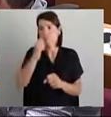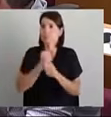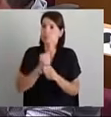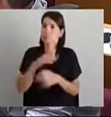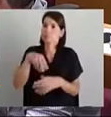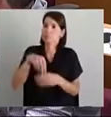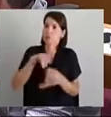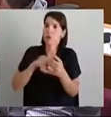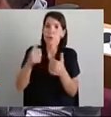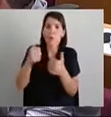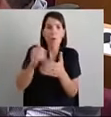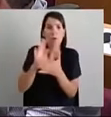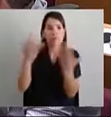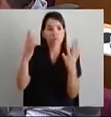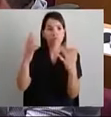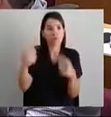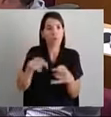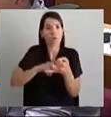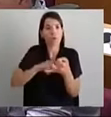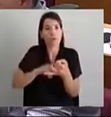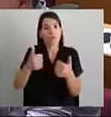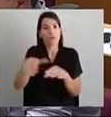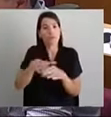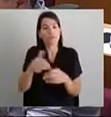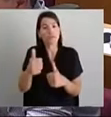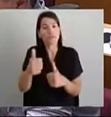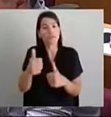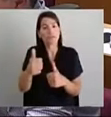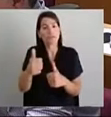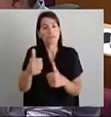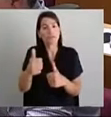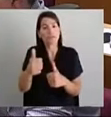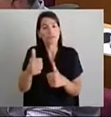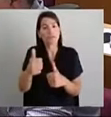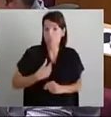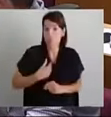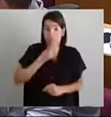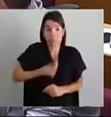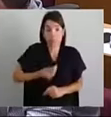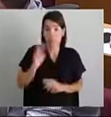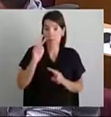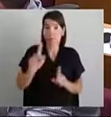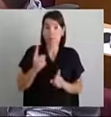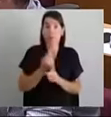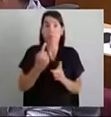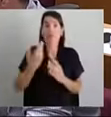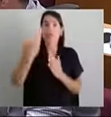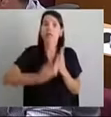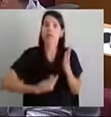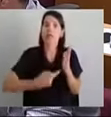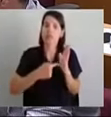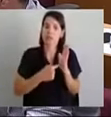ainda bem que as pessoas participam. O que eu tenho alguma coisa contra é que uma declaração de mérito dessas seja usada em vários pontos da